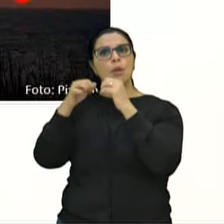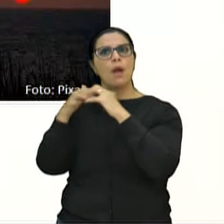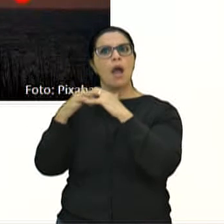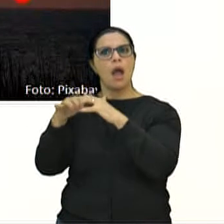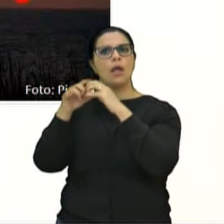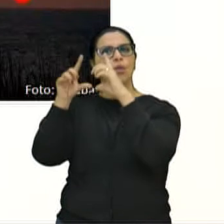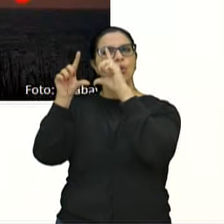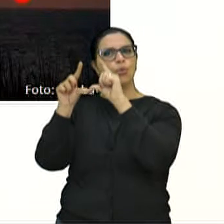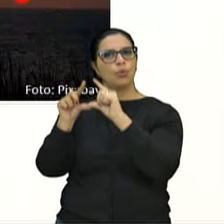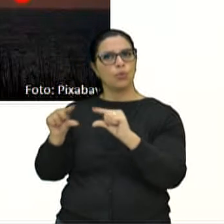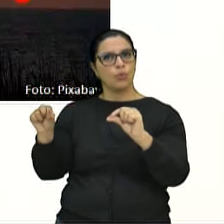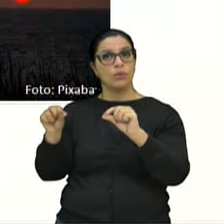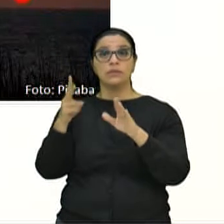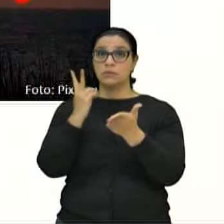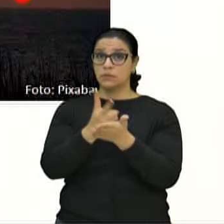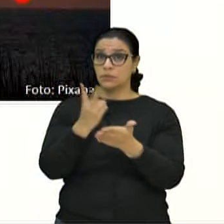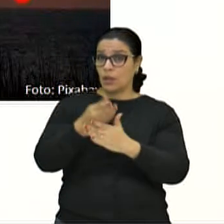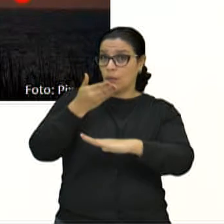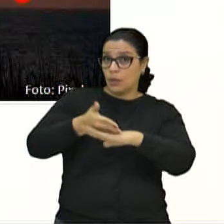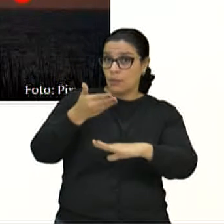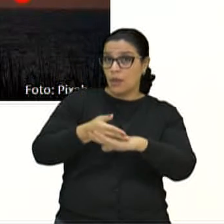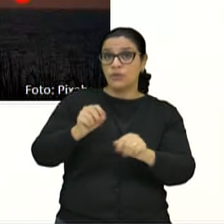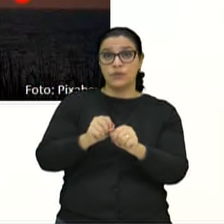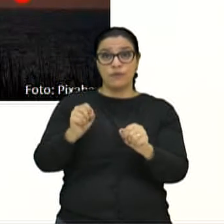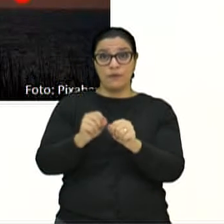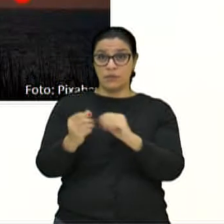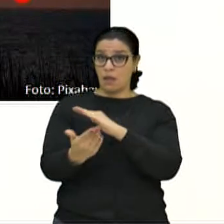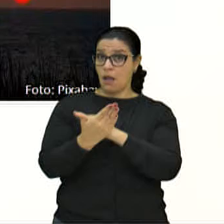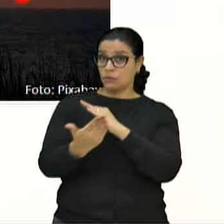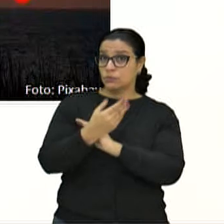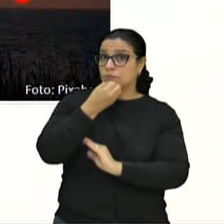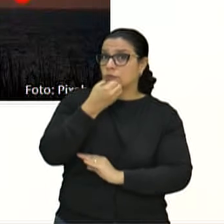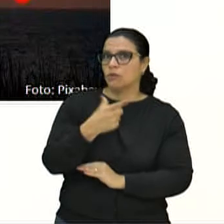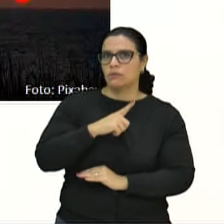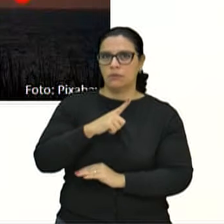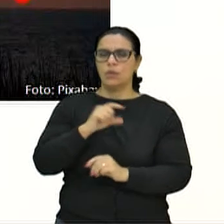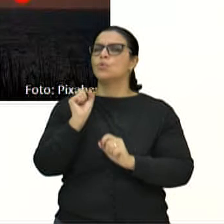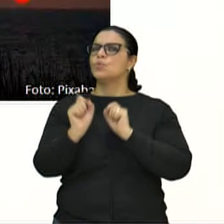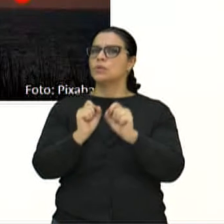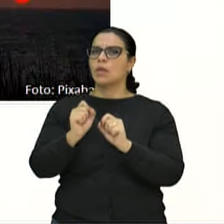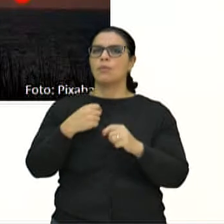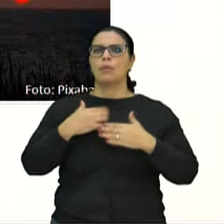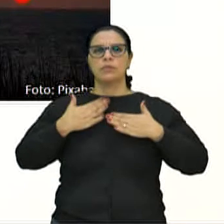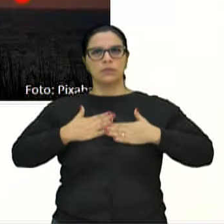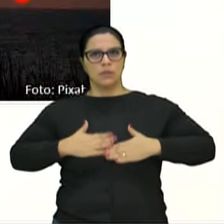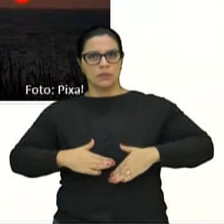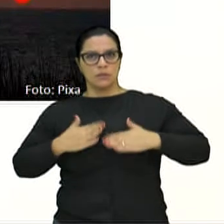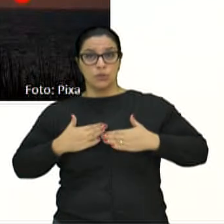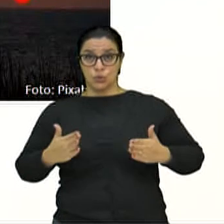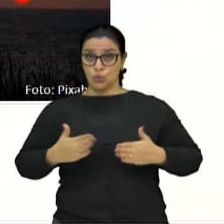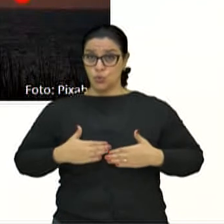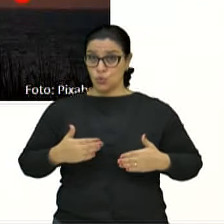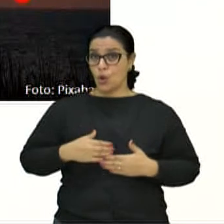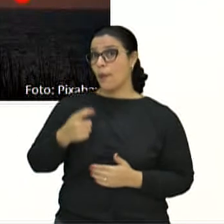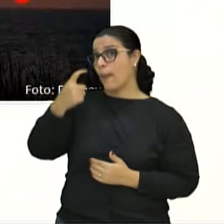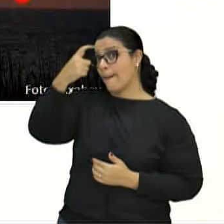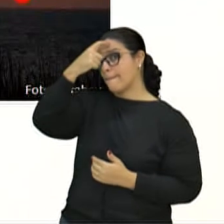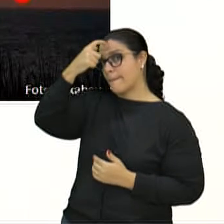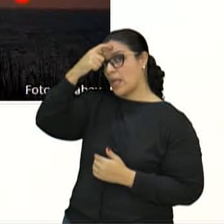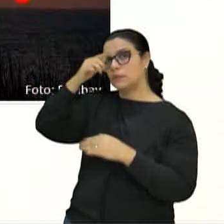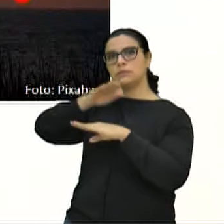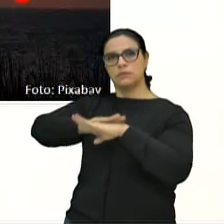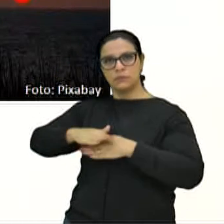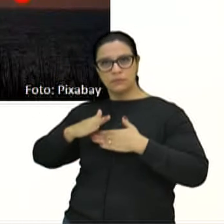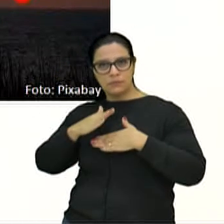Quando realizada de modo regular, ela proporciona vários benefícios, que são eles: descanso físico, mental e emocional